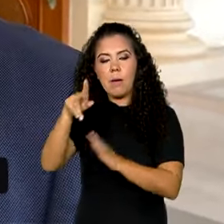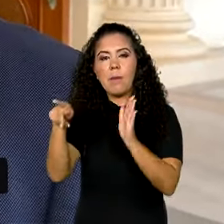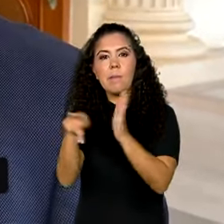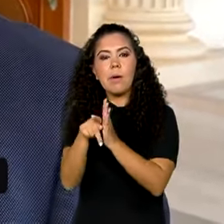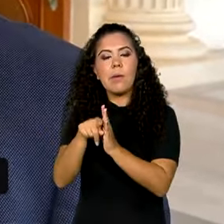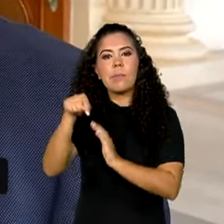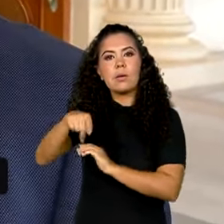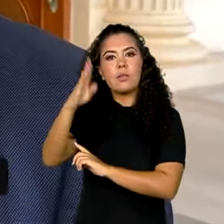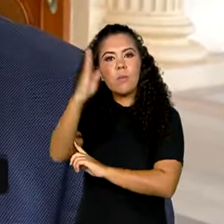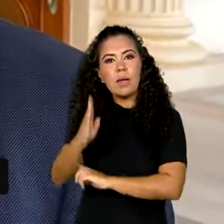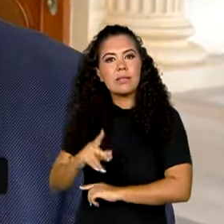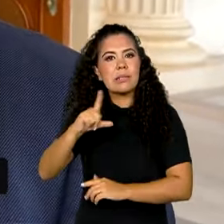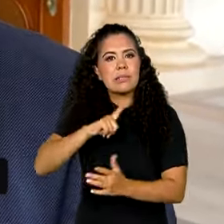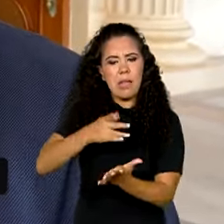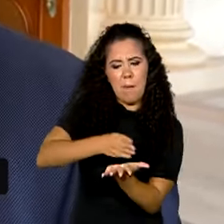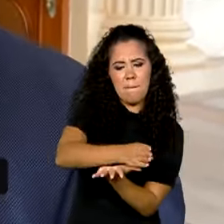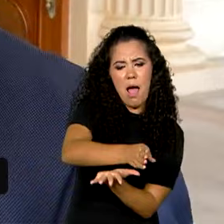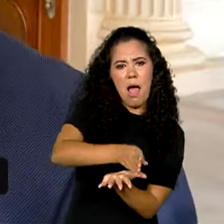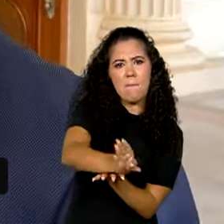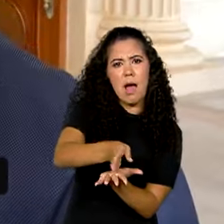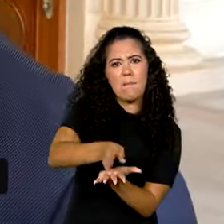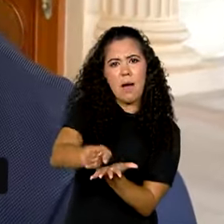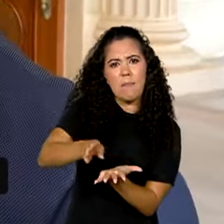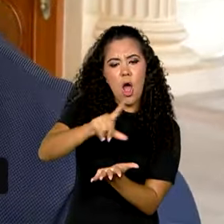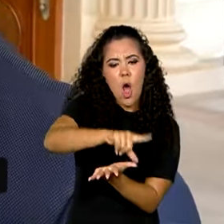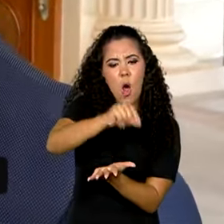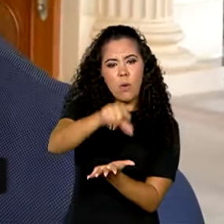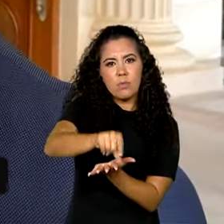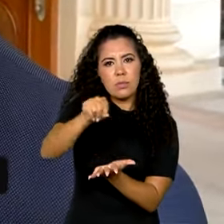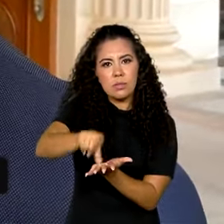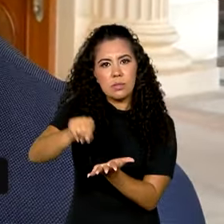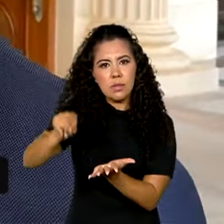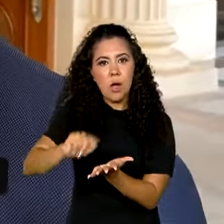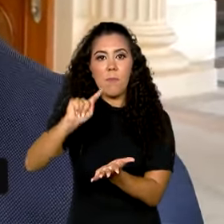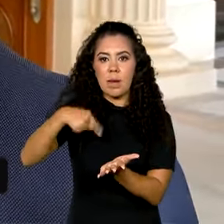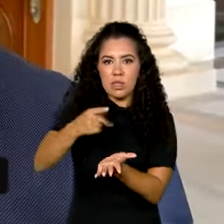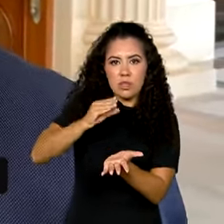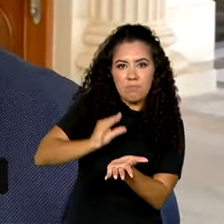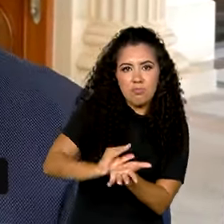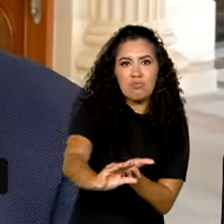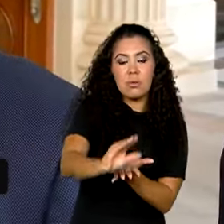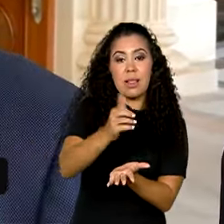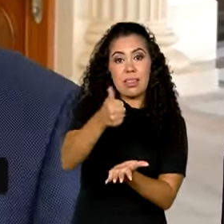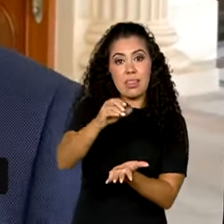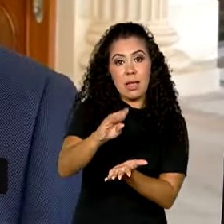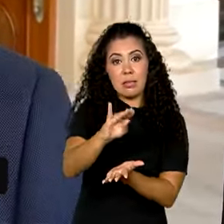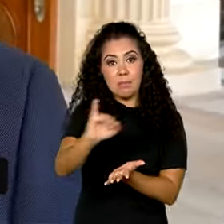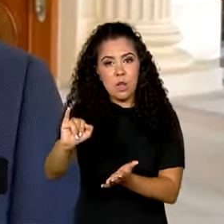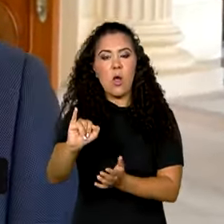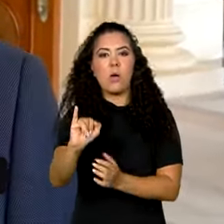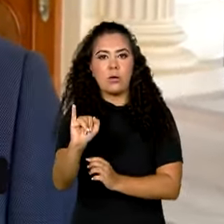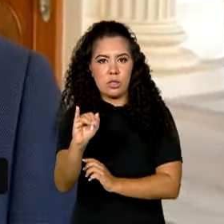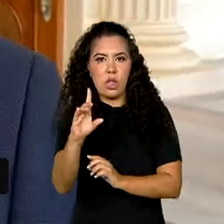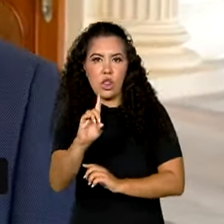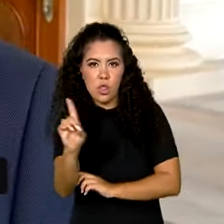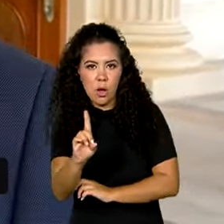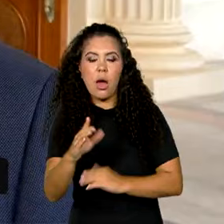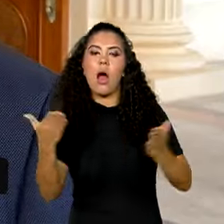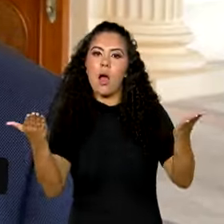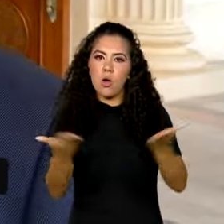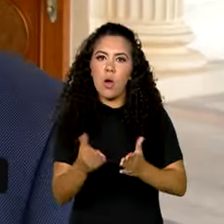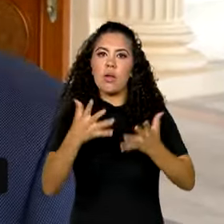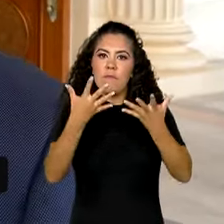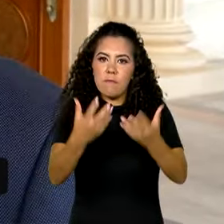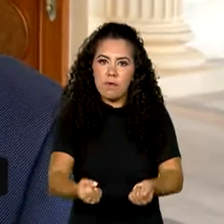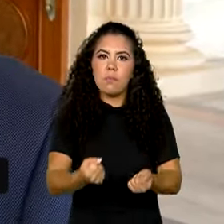abrindo o leque de opções para aplicação desses 10 bilhões de dólares. E agora vamos formalizar nessa viagem um